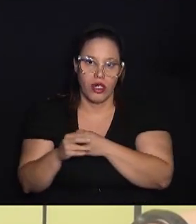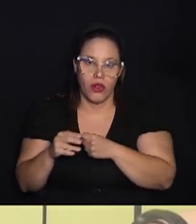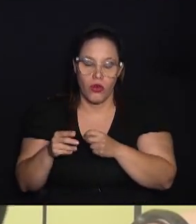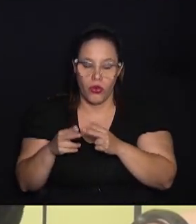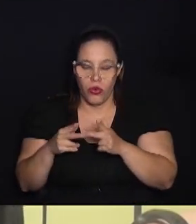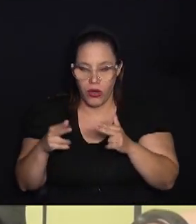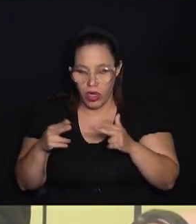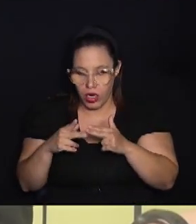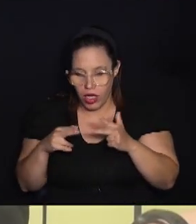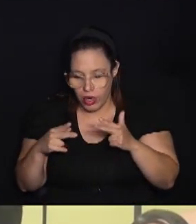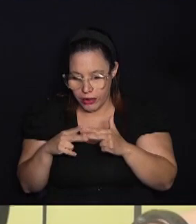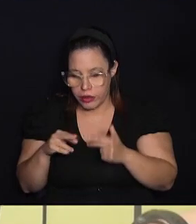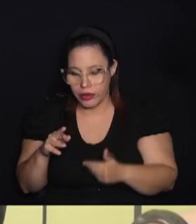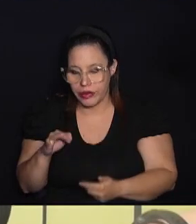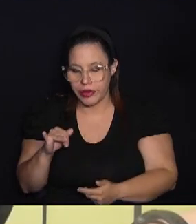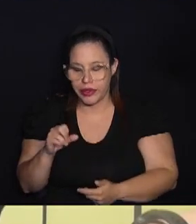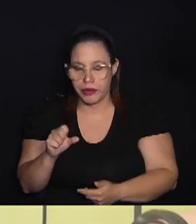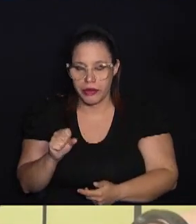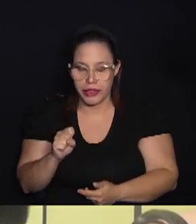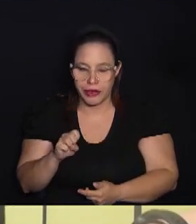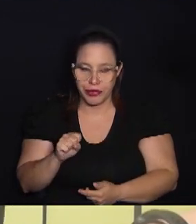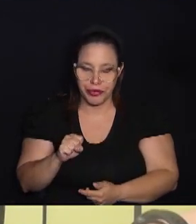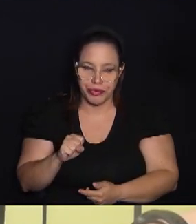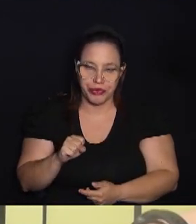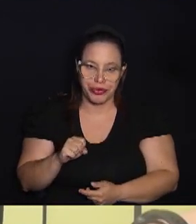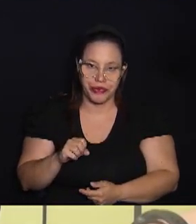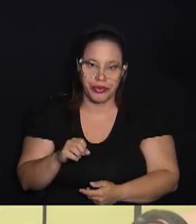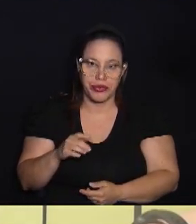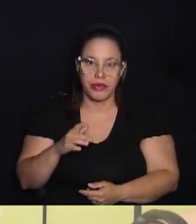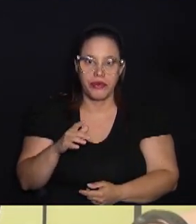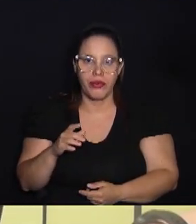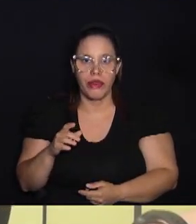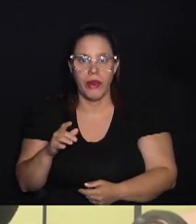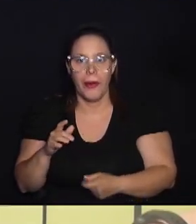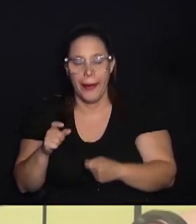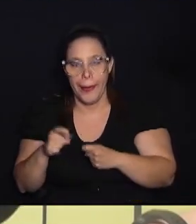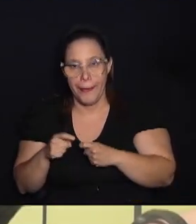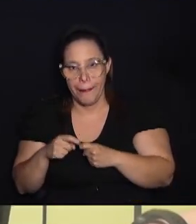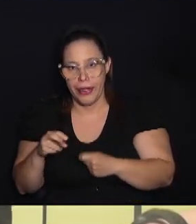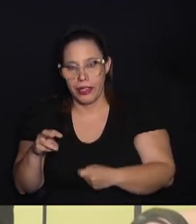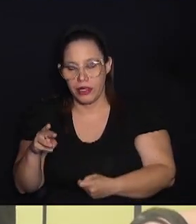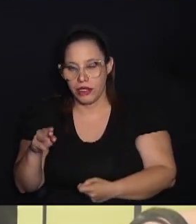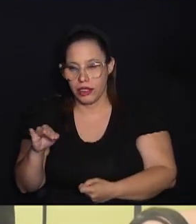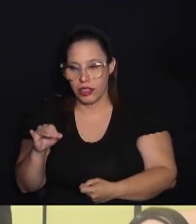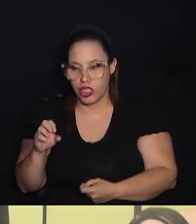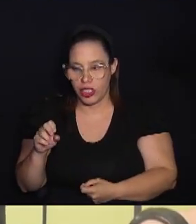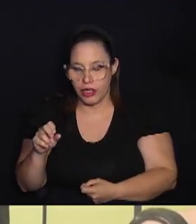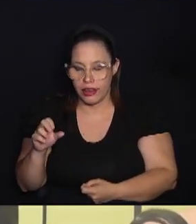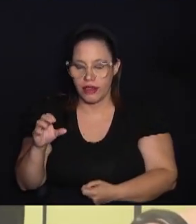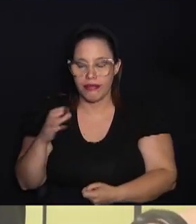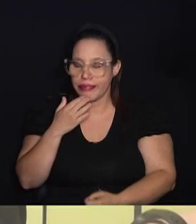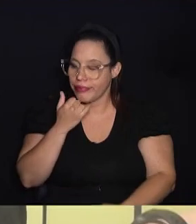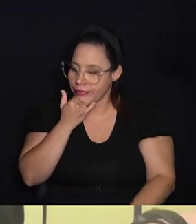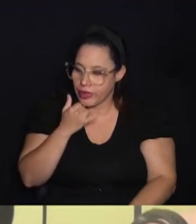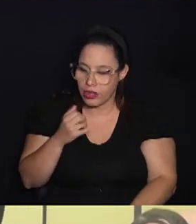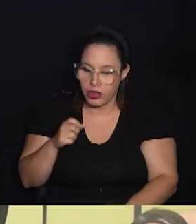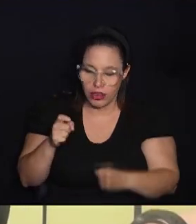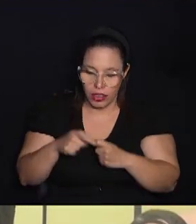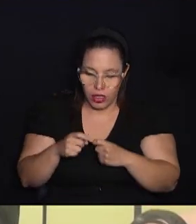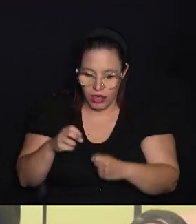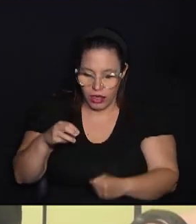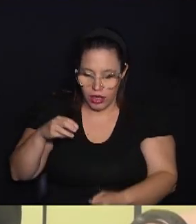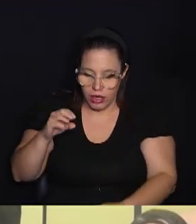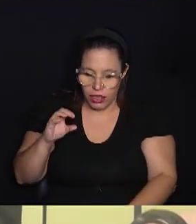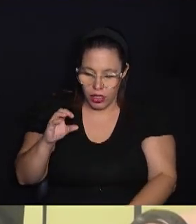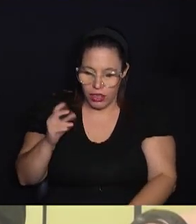incluir várias outras ferramentas disponíveis na nossa medicina ocidental como também no Ayurveda na medicina chinesa mas e outras